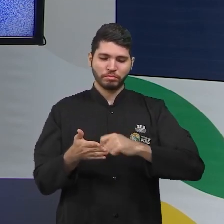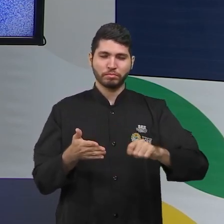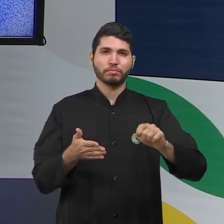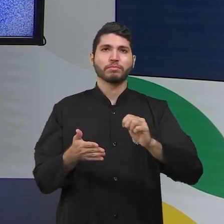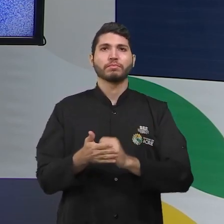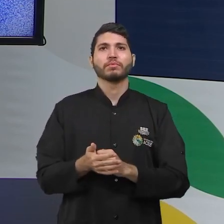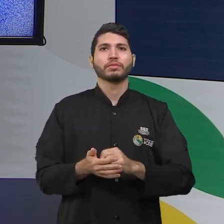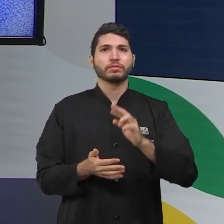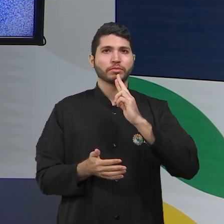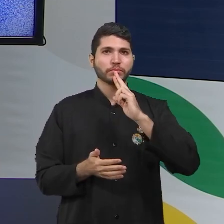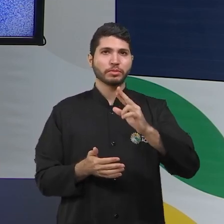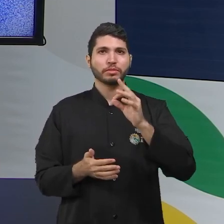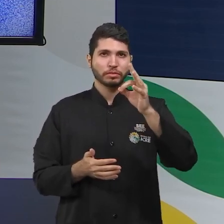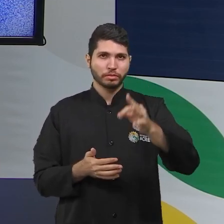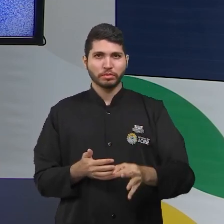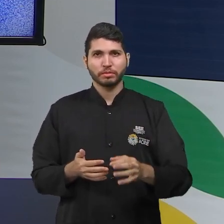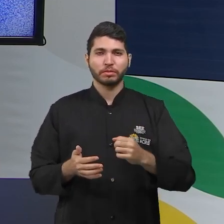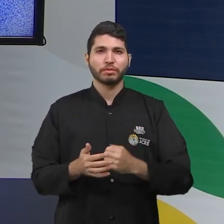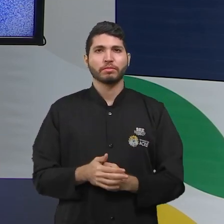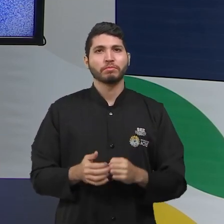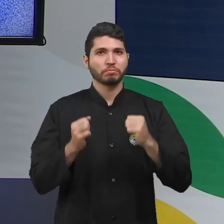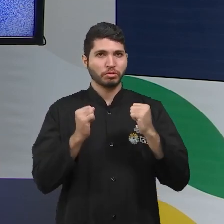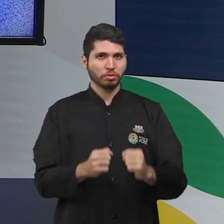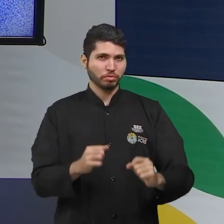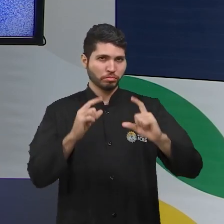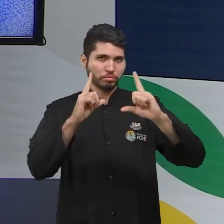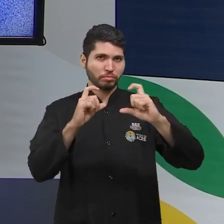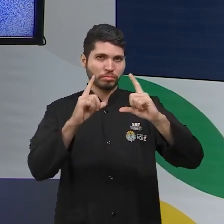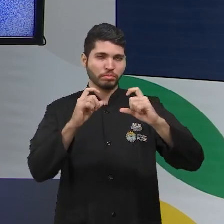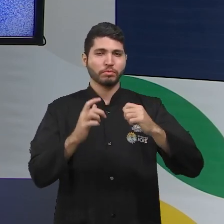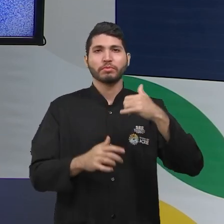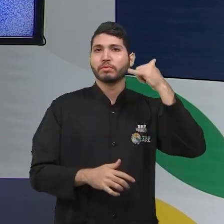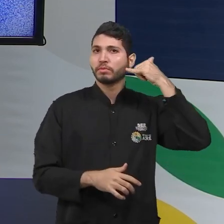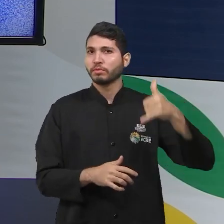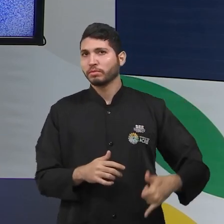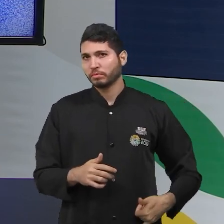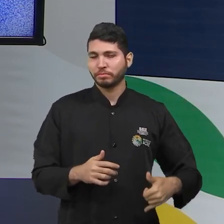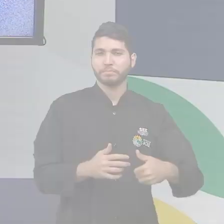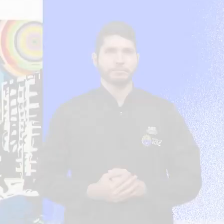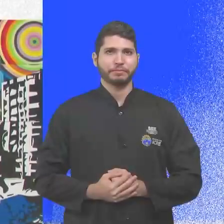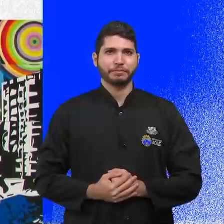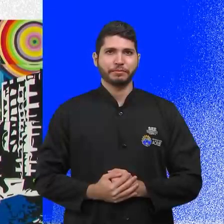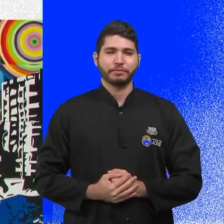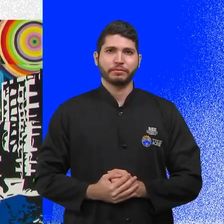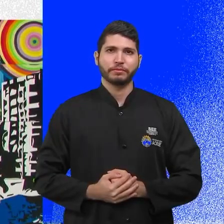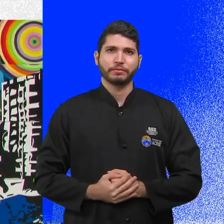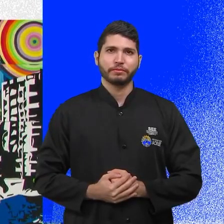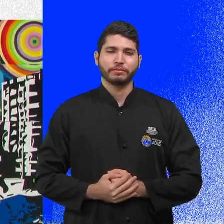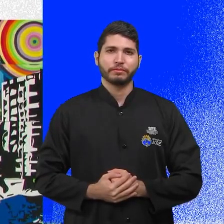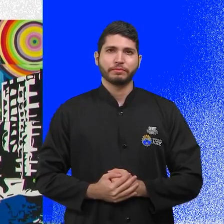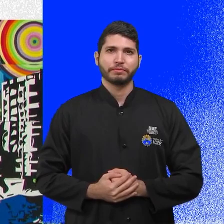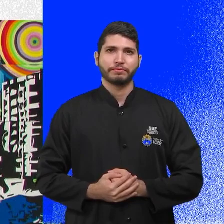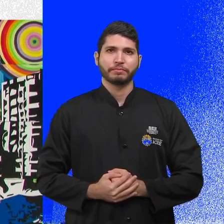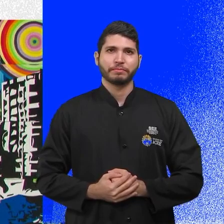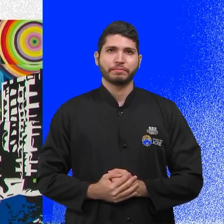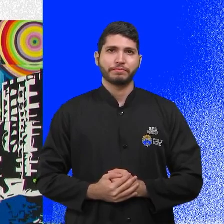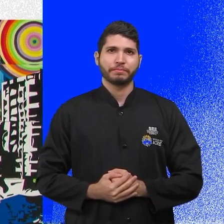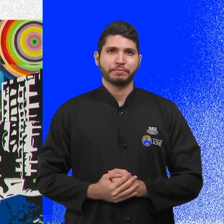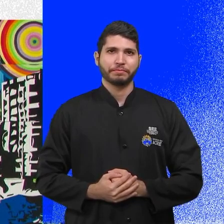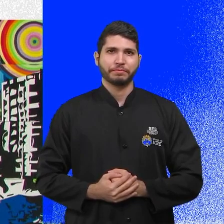considerar correta. Também pode printar e anotar no seu celular e depois confere comigo, tá? Então,